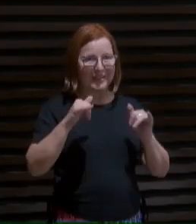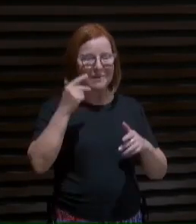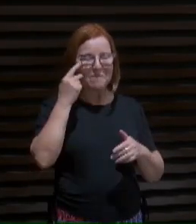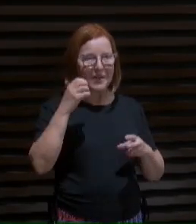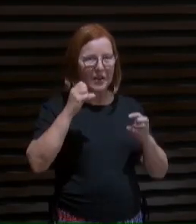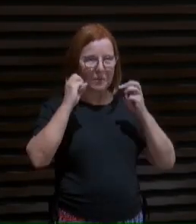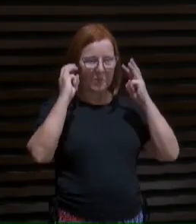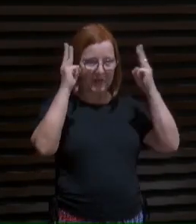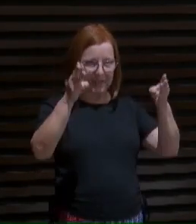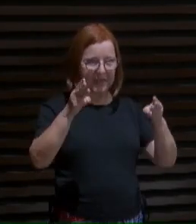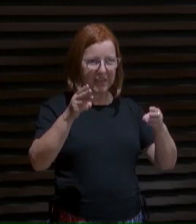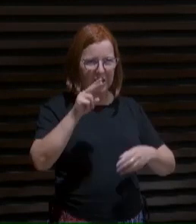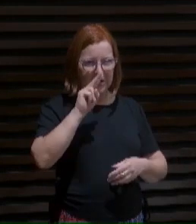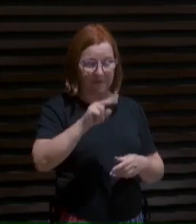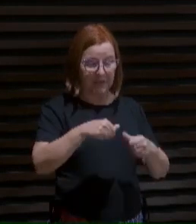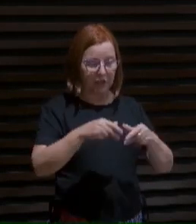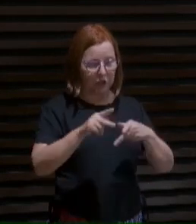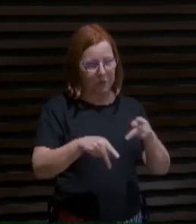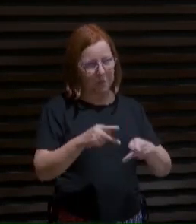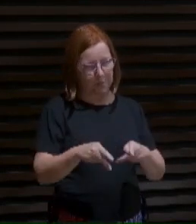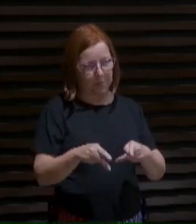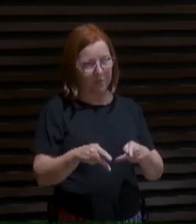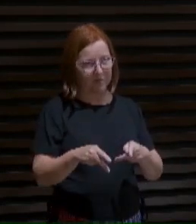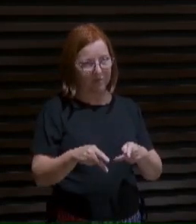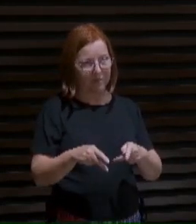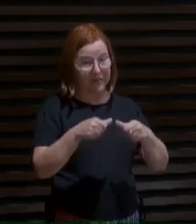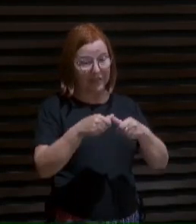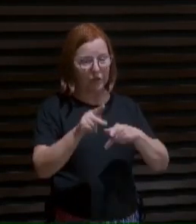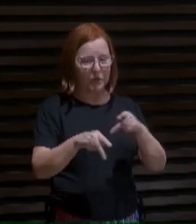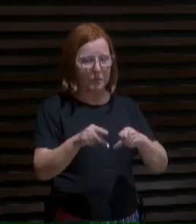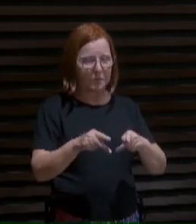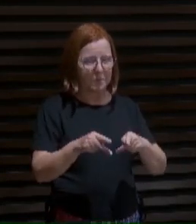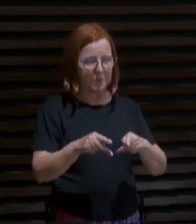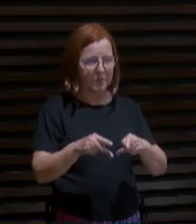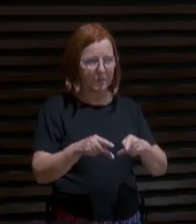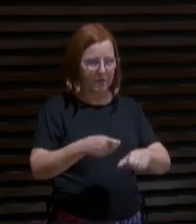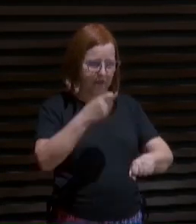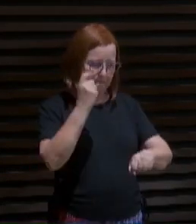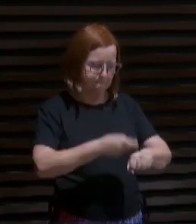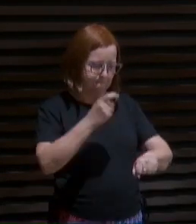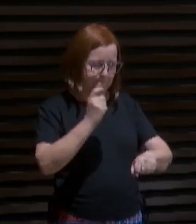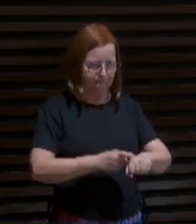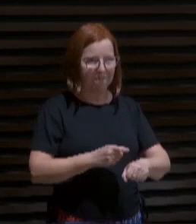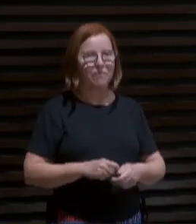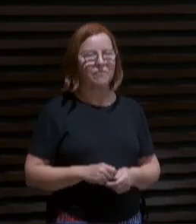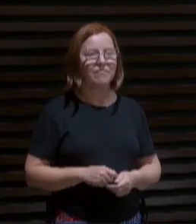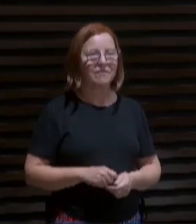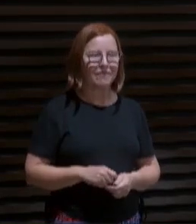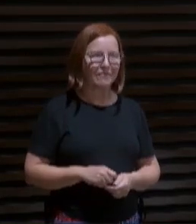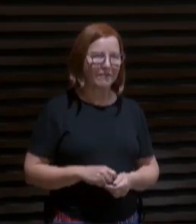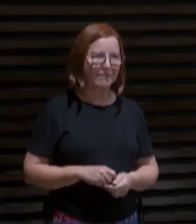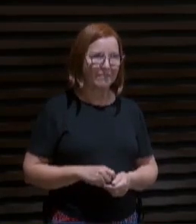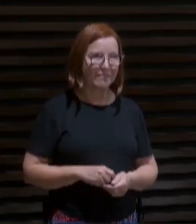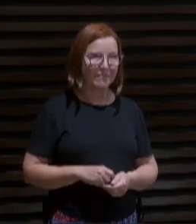este povo, e eis que é um povo de dura cerviz. É um povo duro,